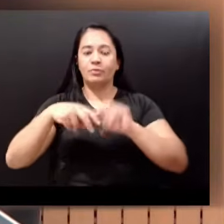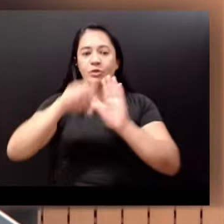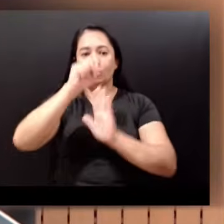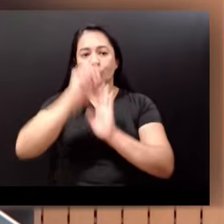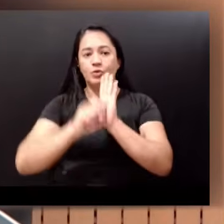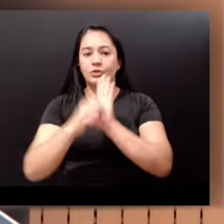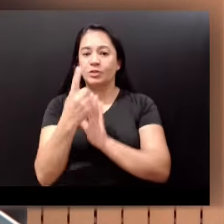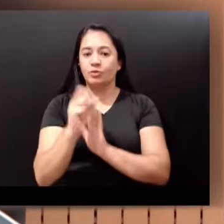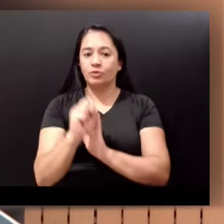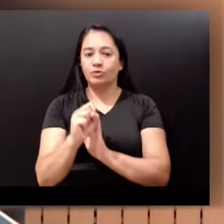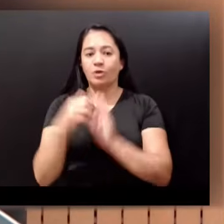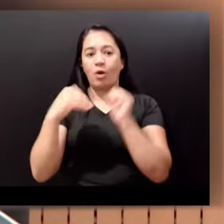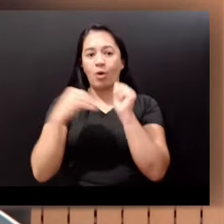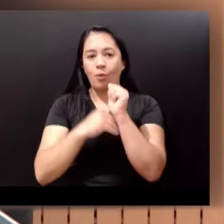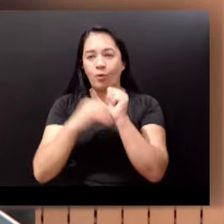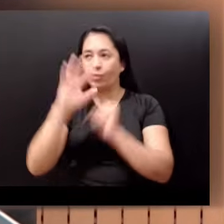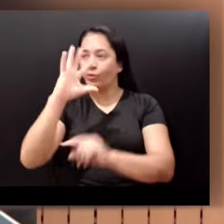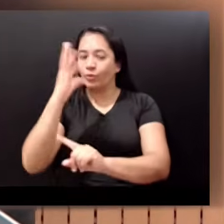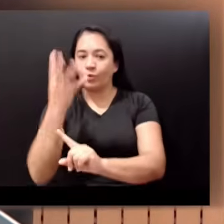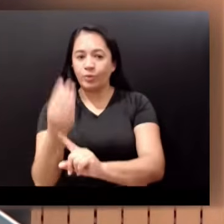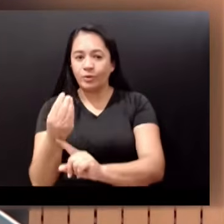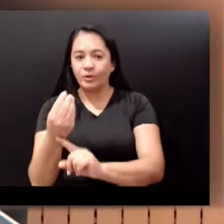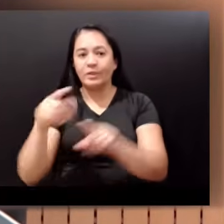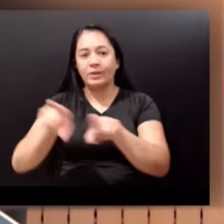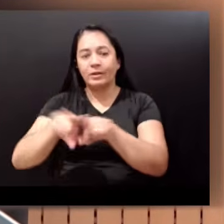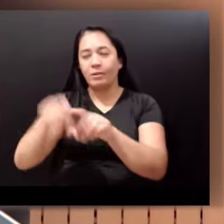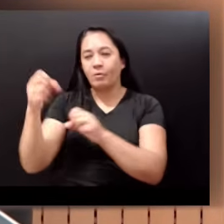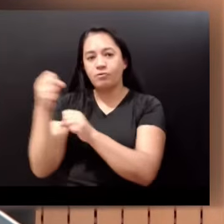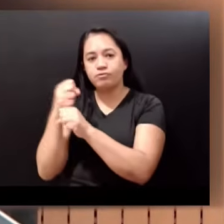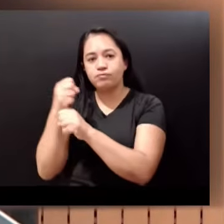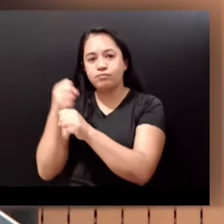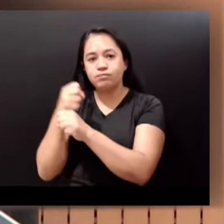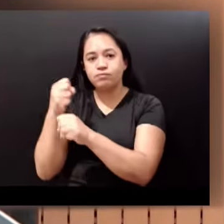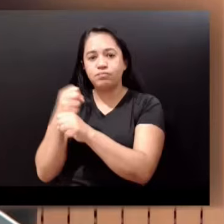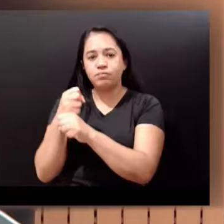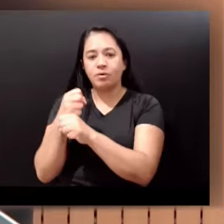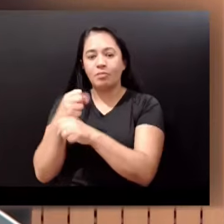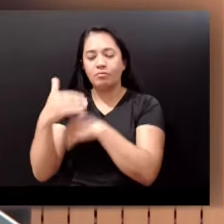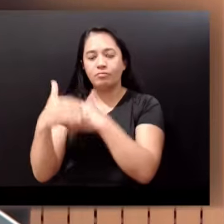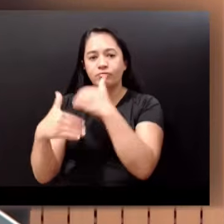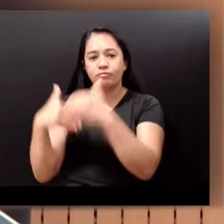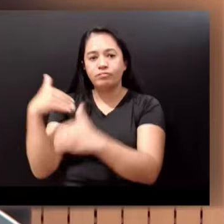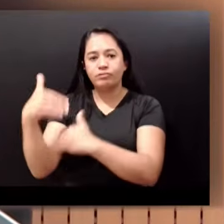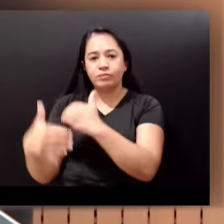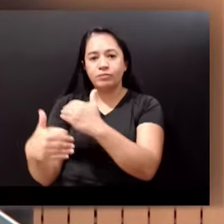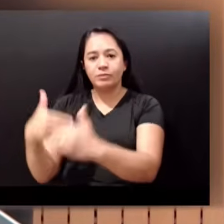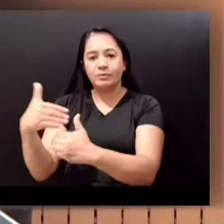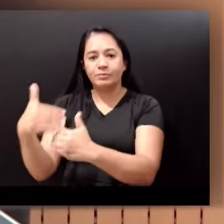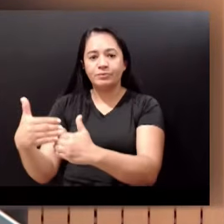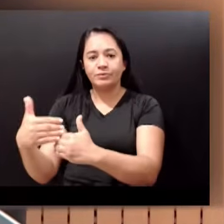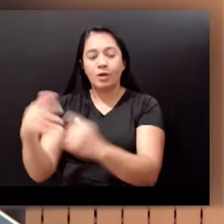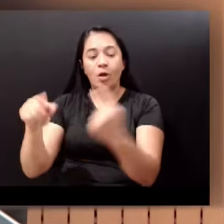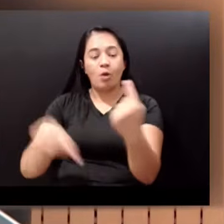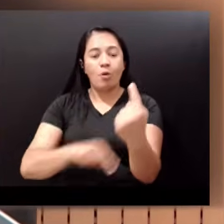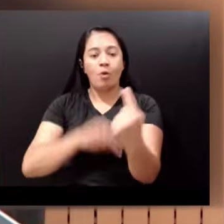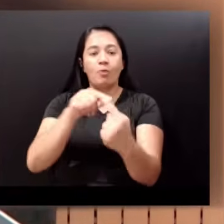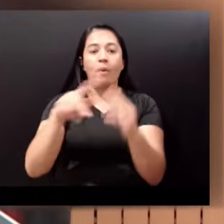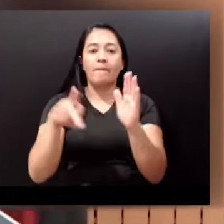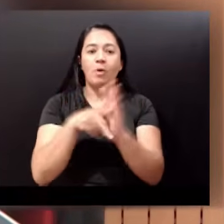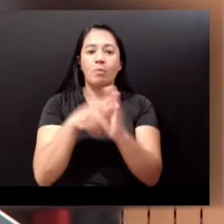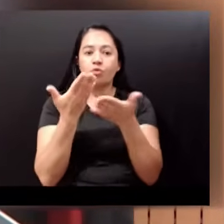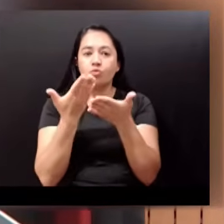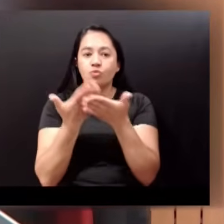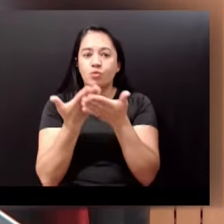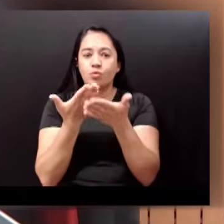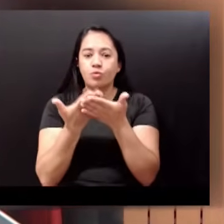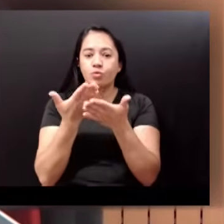da arte e da construção passaram a ser objetivo dos estudos e aos